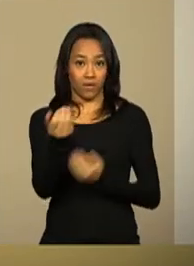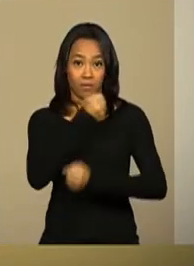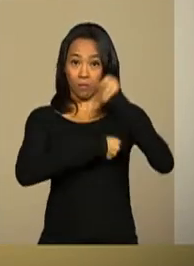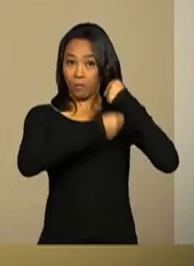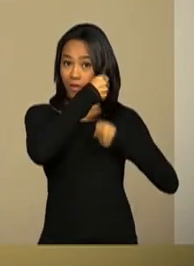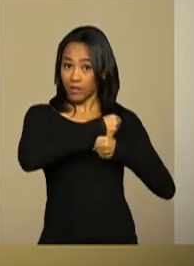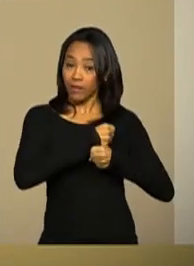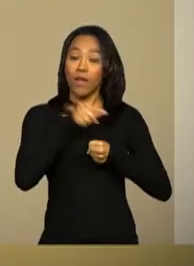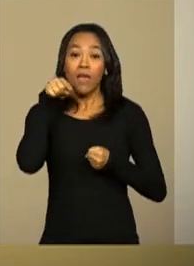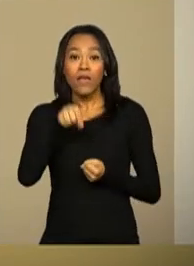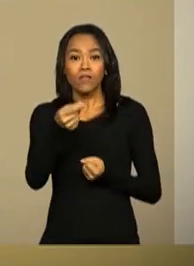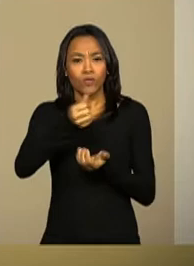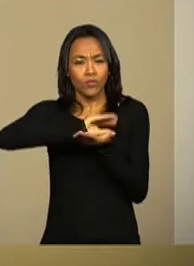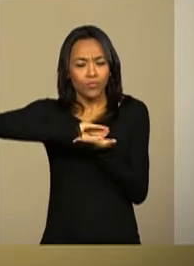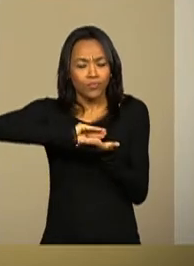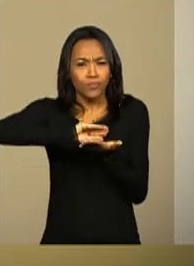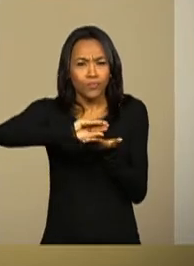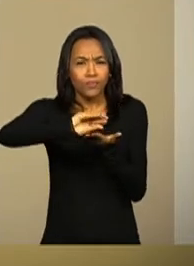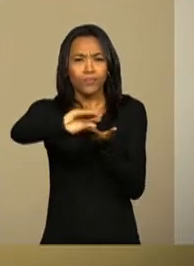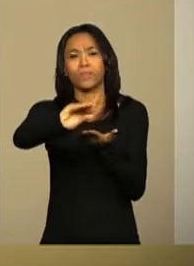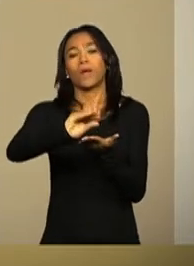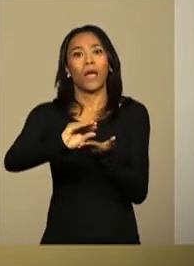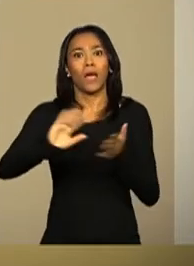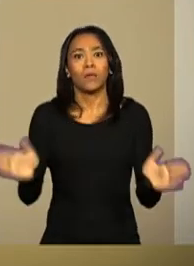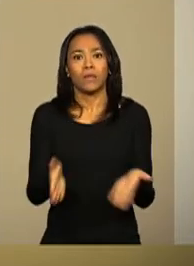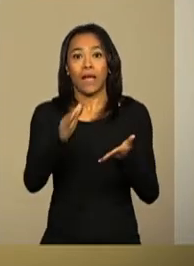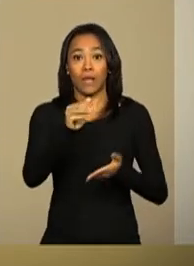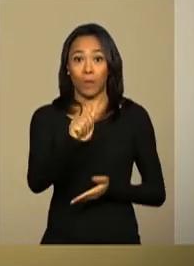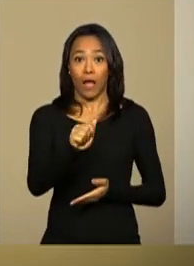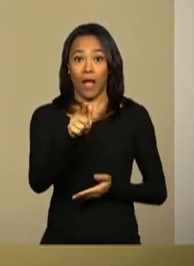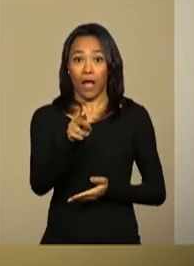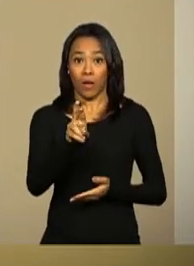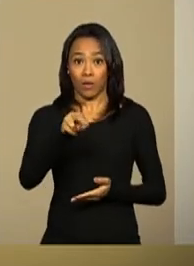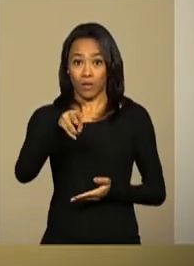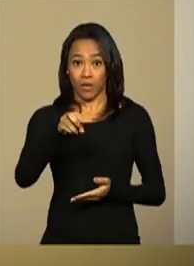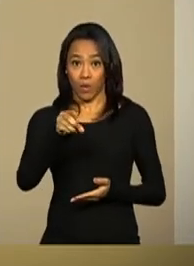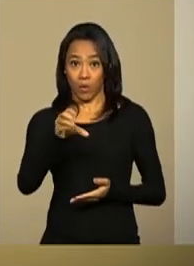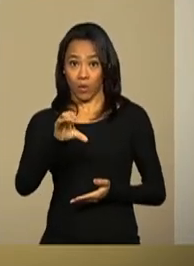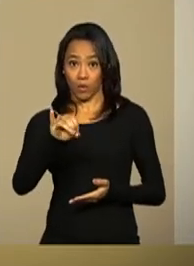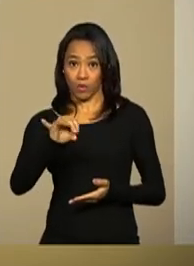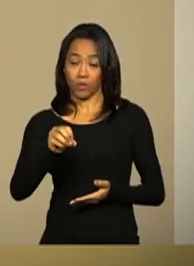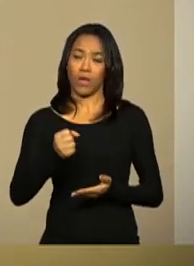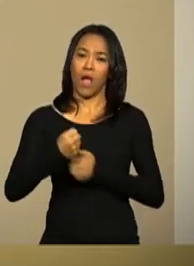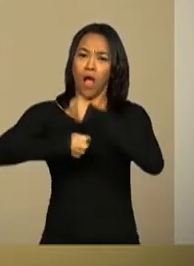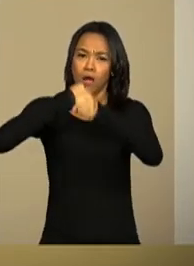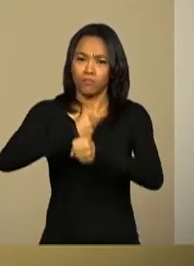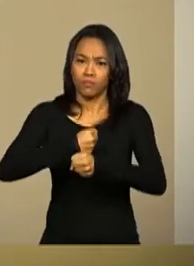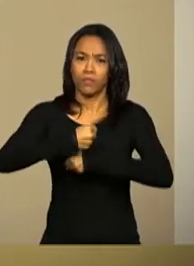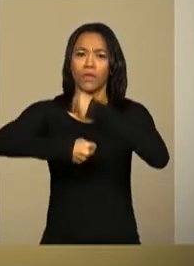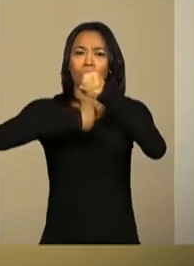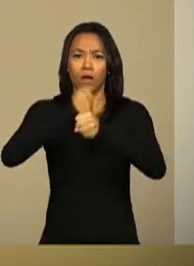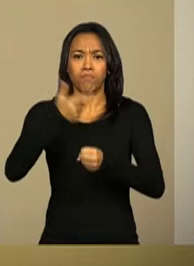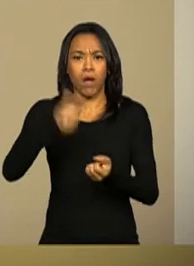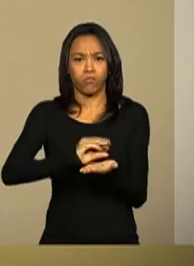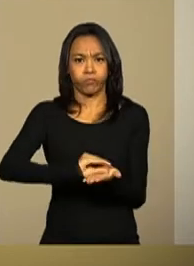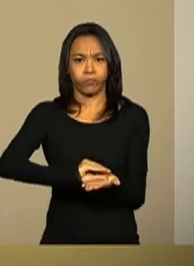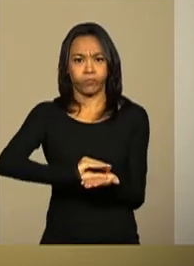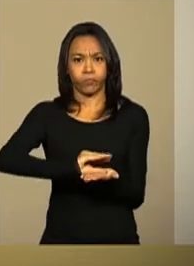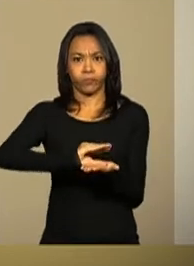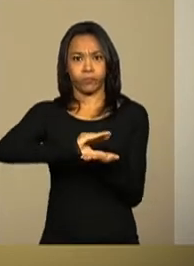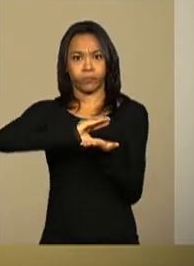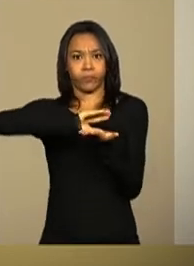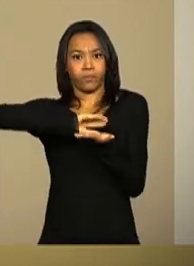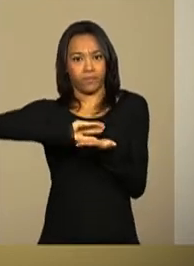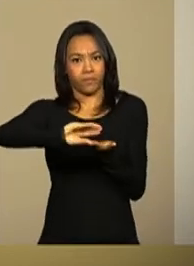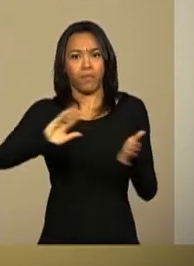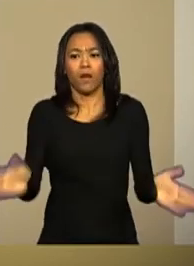Esse é o investimento do tamanho do agronegócio brasileiro a cada ano nós temos ampliado os recursos para